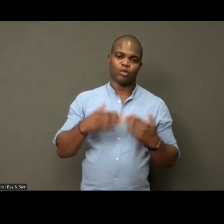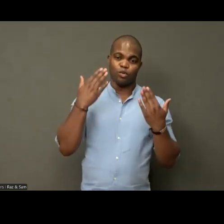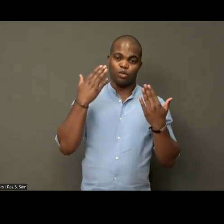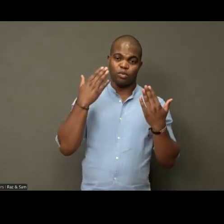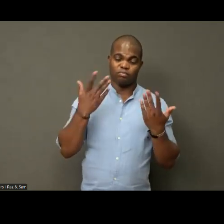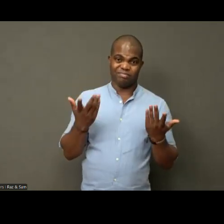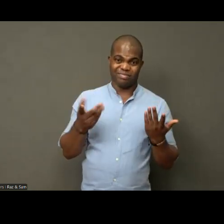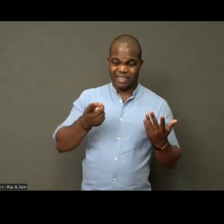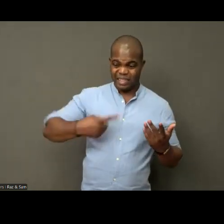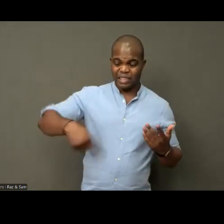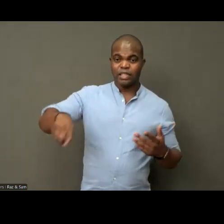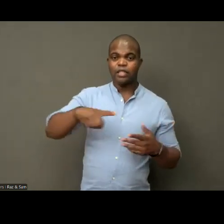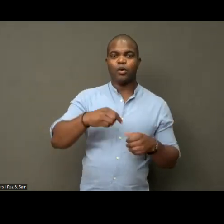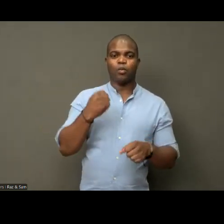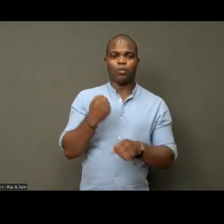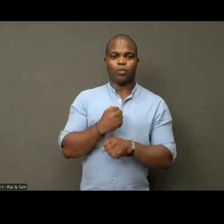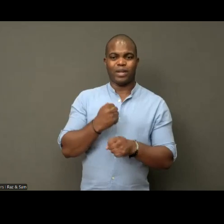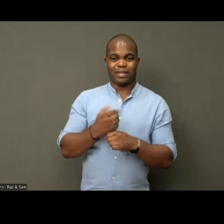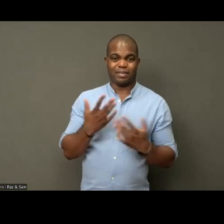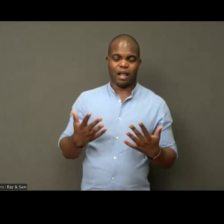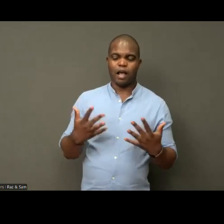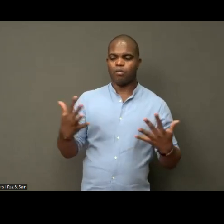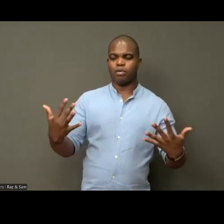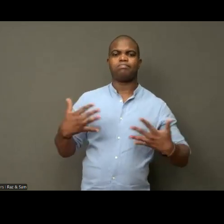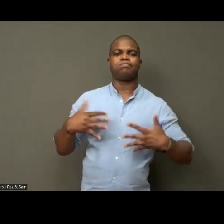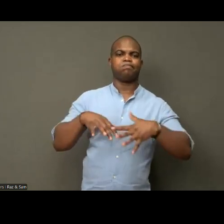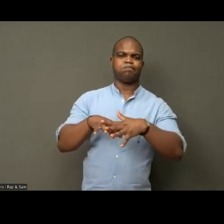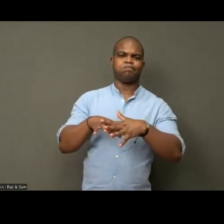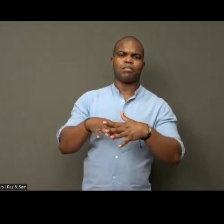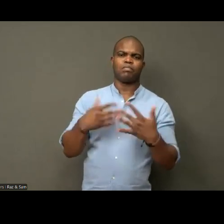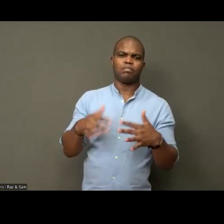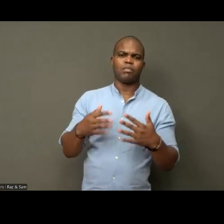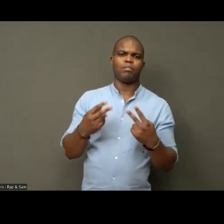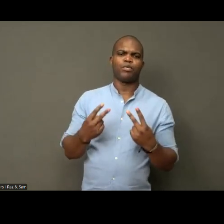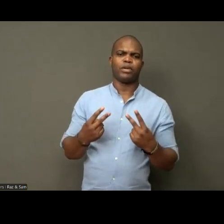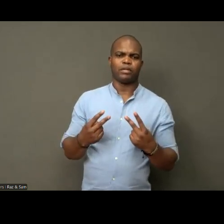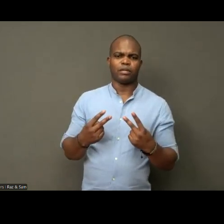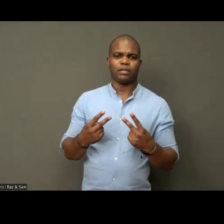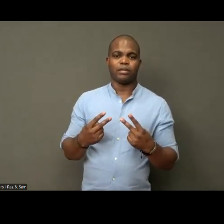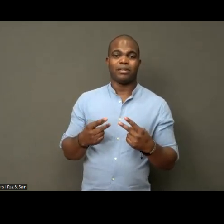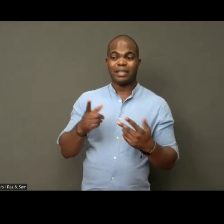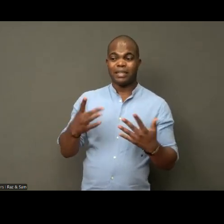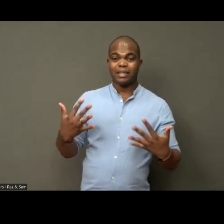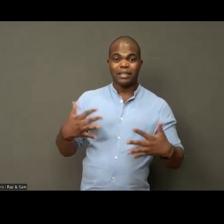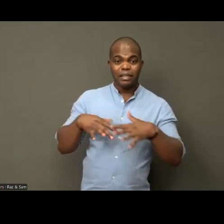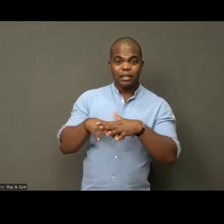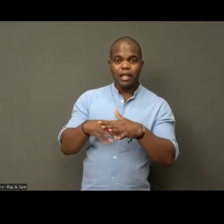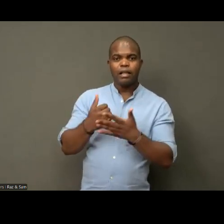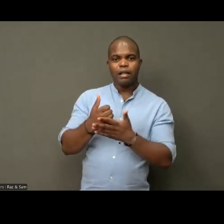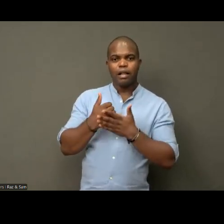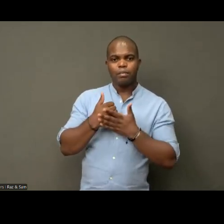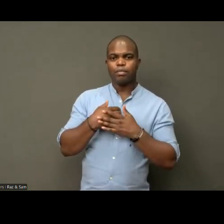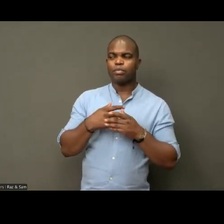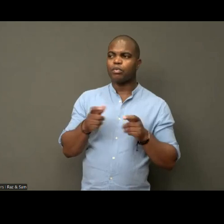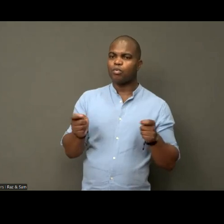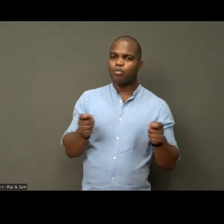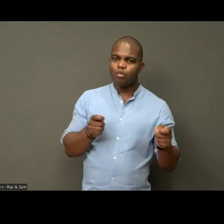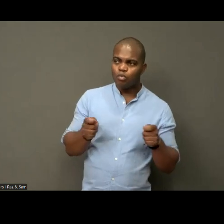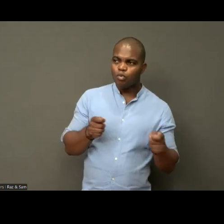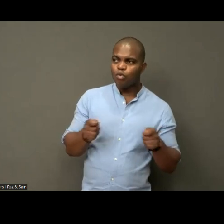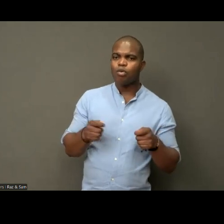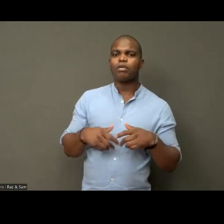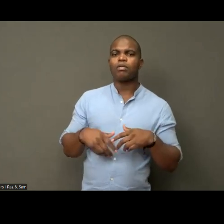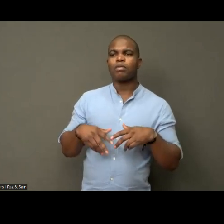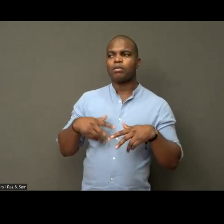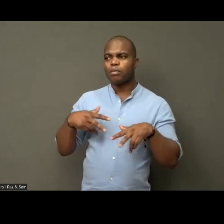exemplo, a integração de atividades de controle e eliminação de doenças transmissíveis em atenção